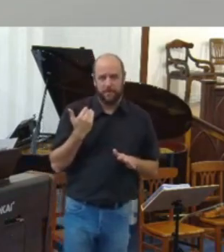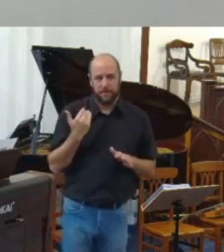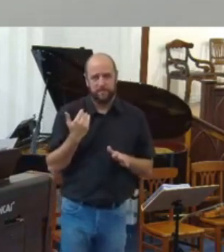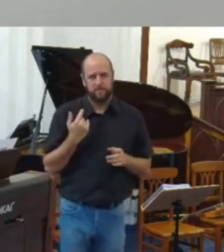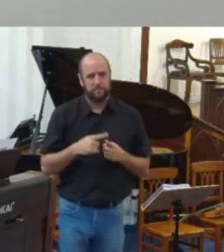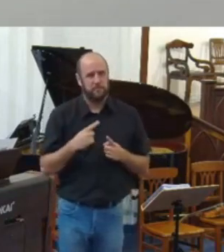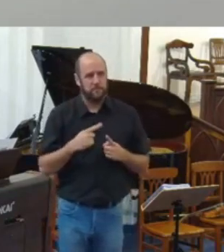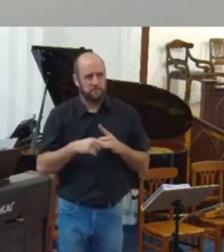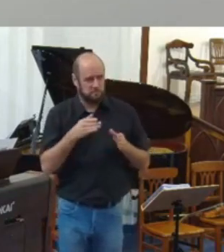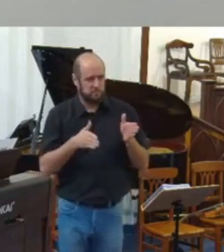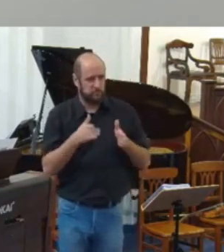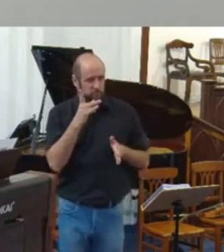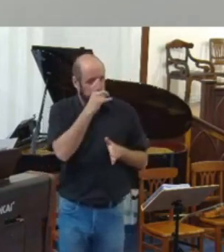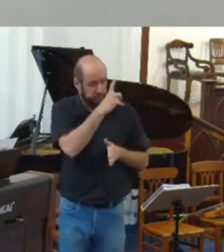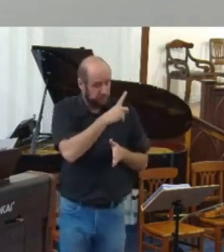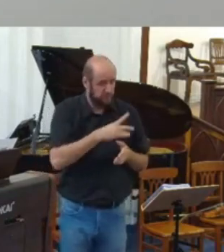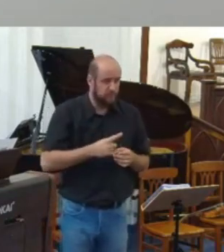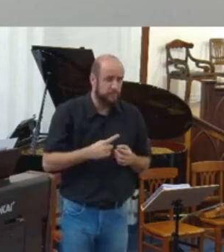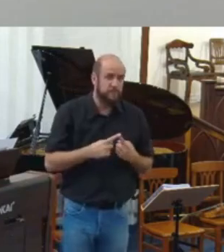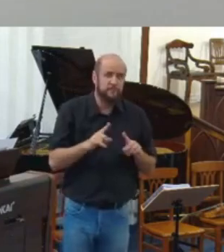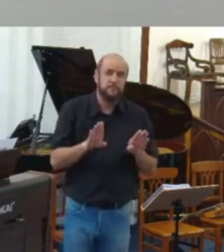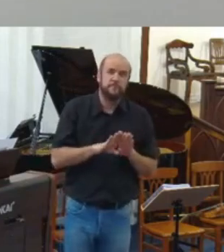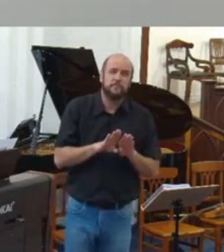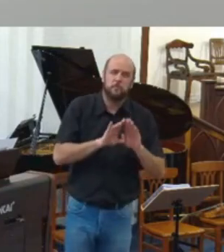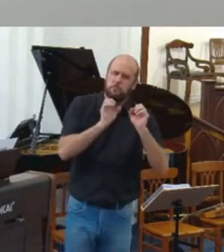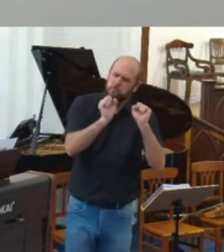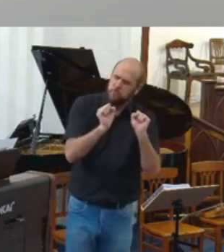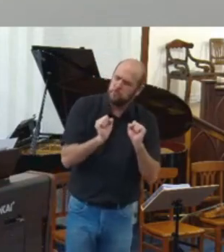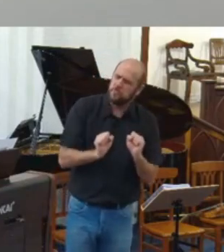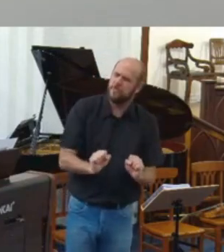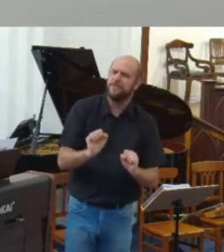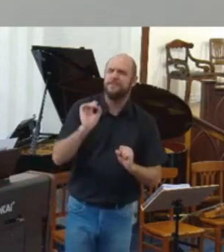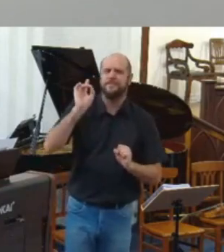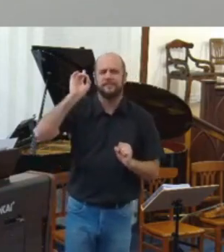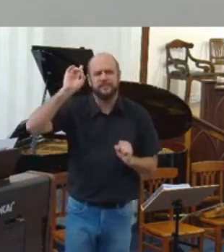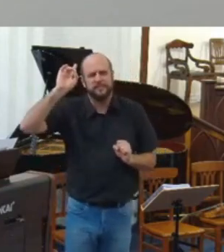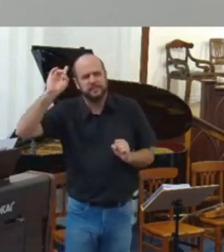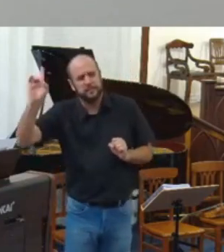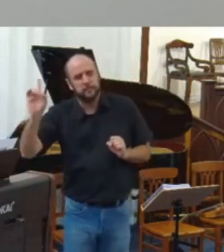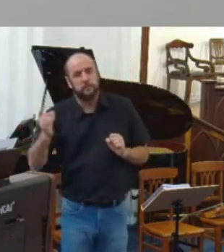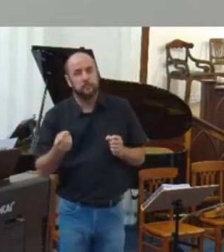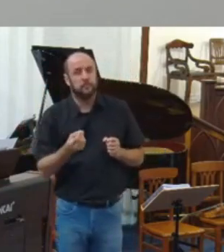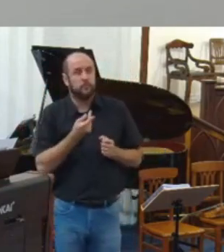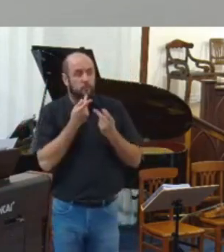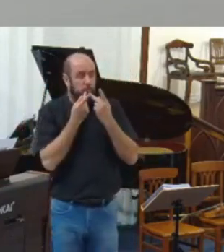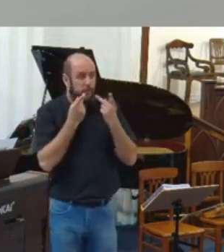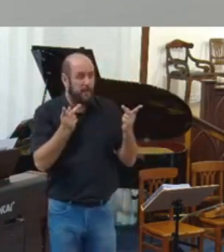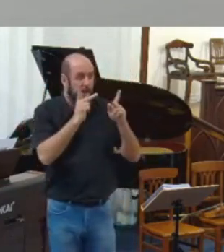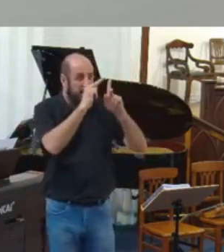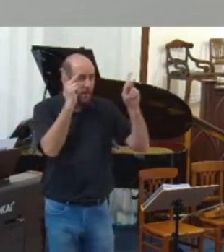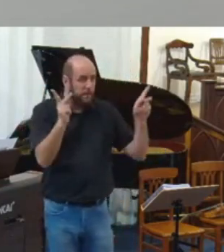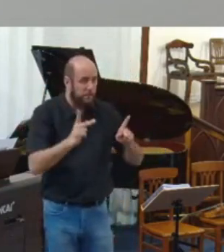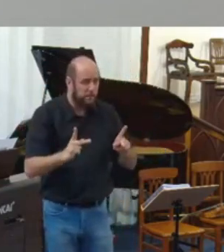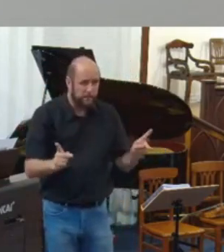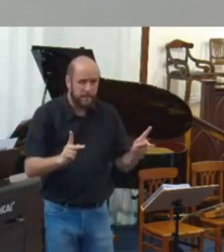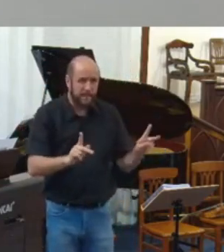naquele momento, quanto o poder de Deus. Aquele que propõe a paz é aquele que rompe as portas trancadas, como